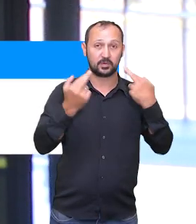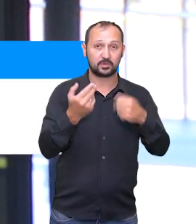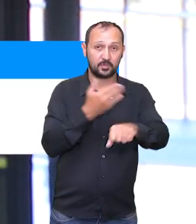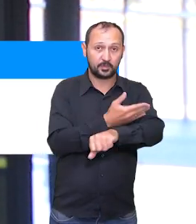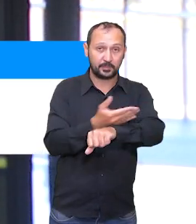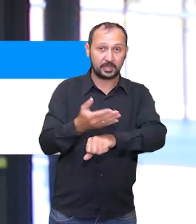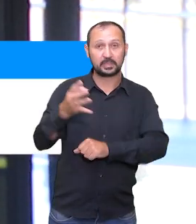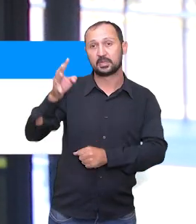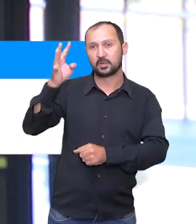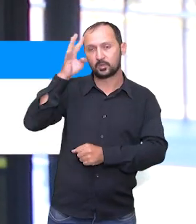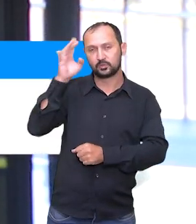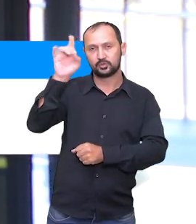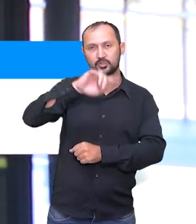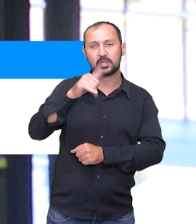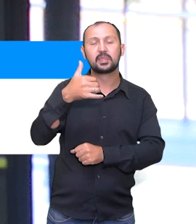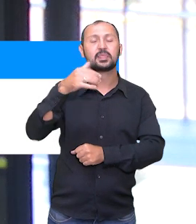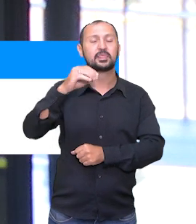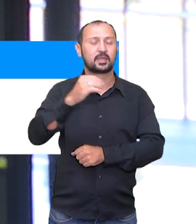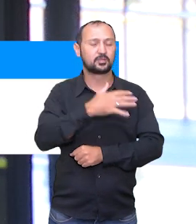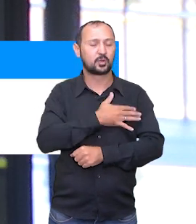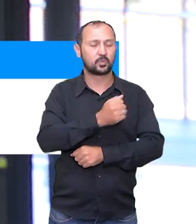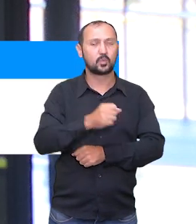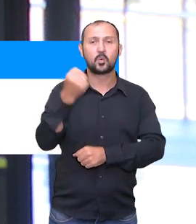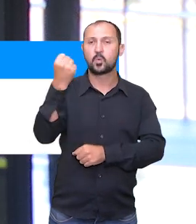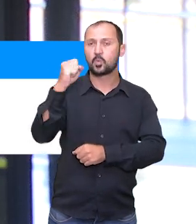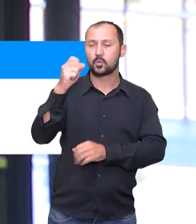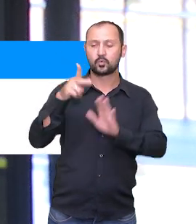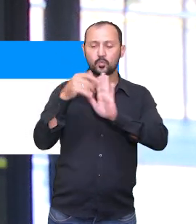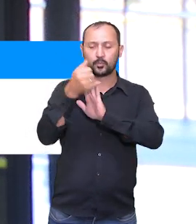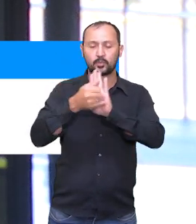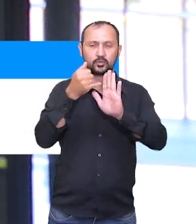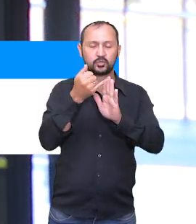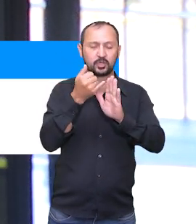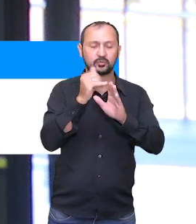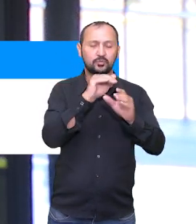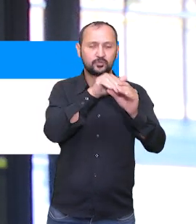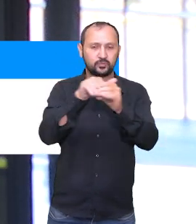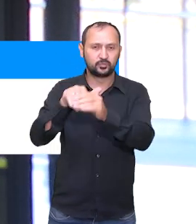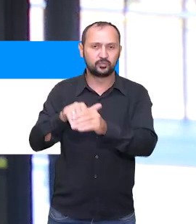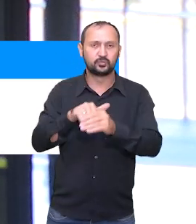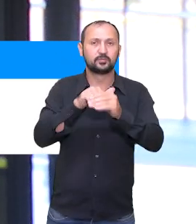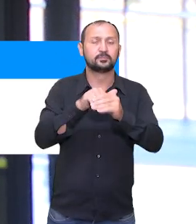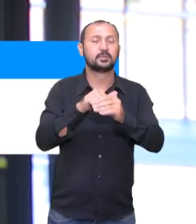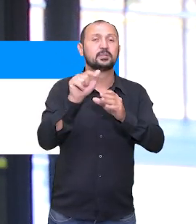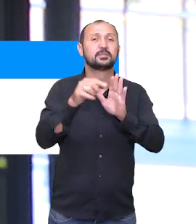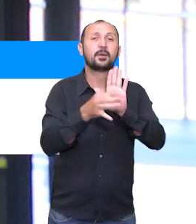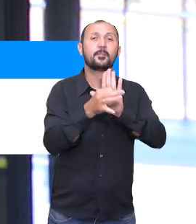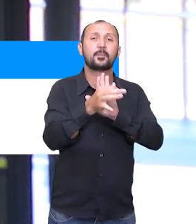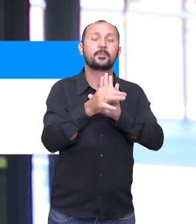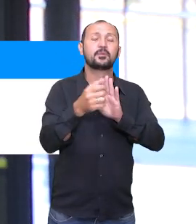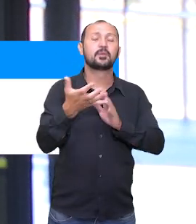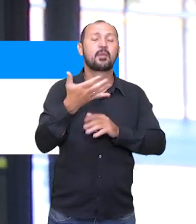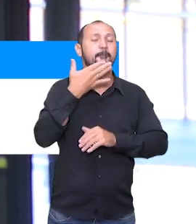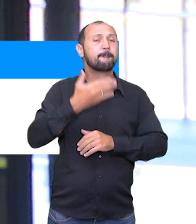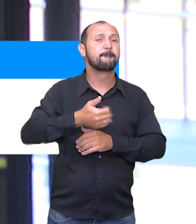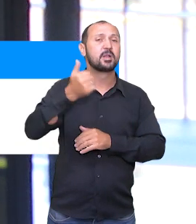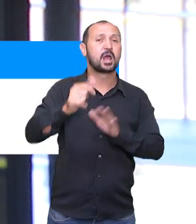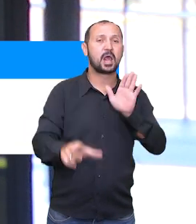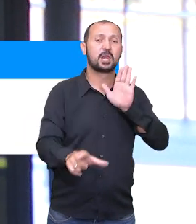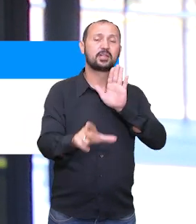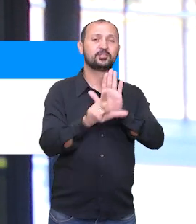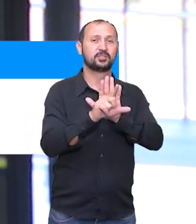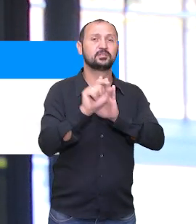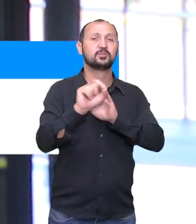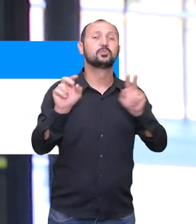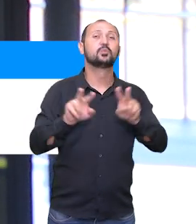Durante a sessão plenária desta quarta-feira, 10 de agosto, 8 projetos foram votados, entre eles a proposta que visa o